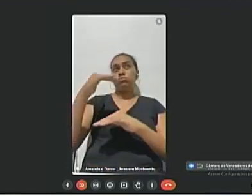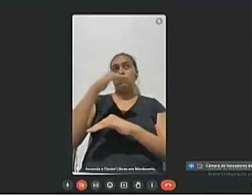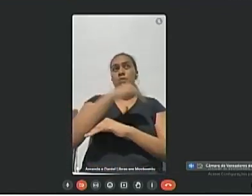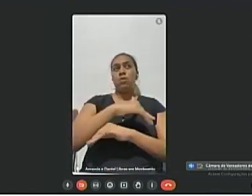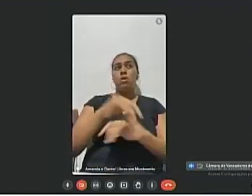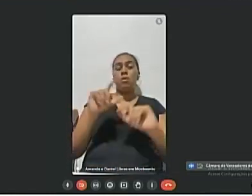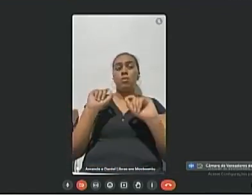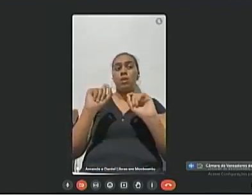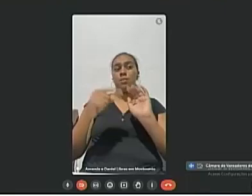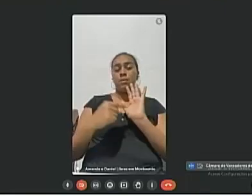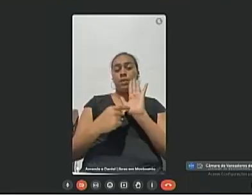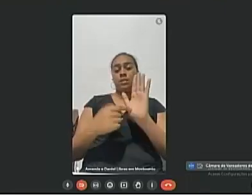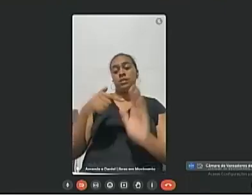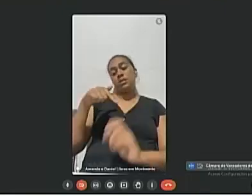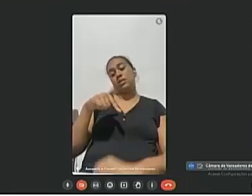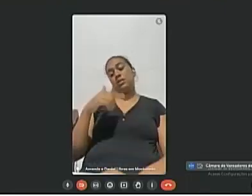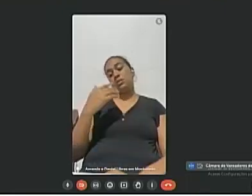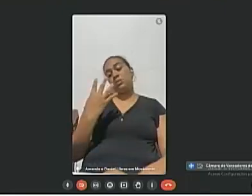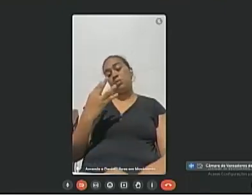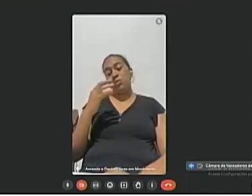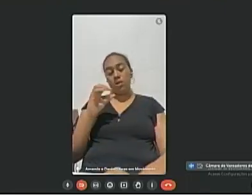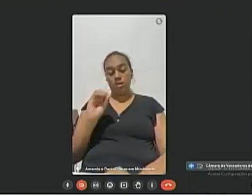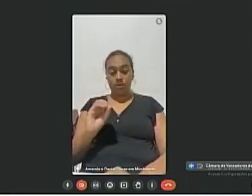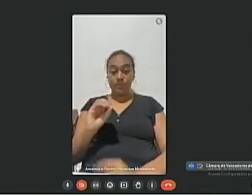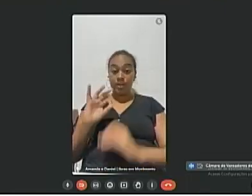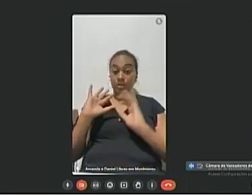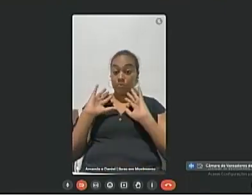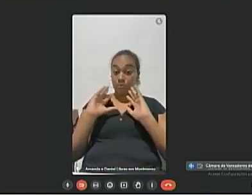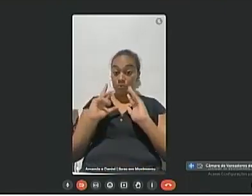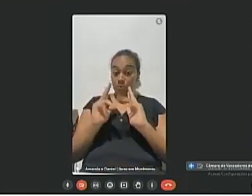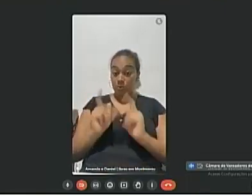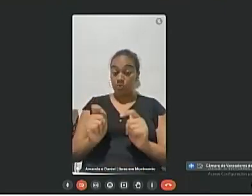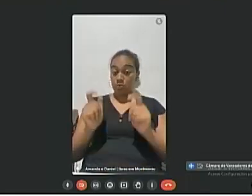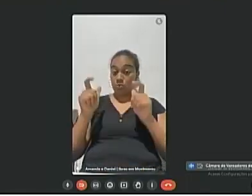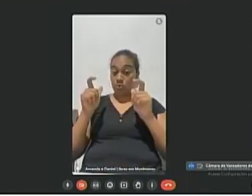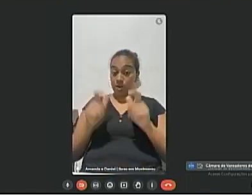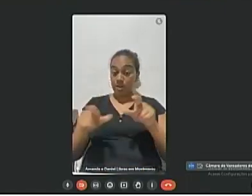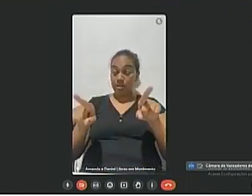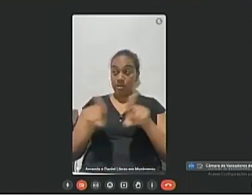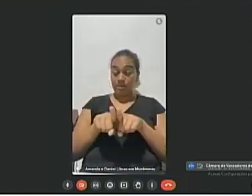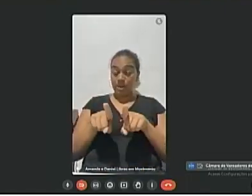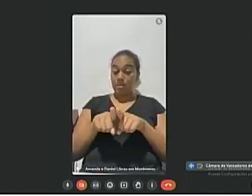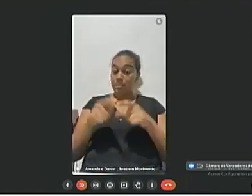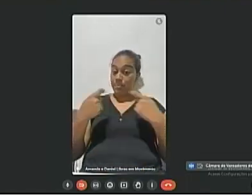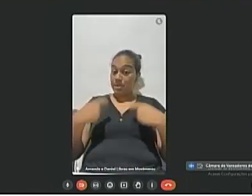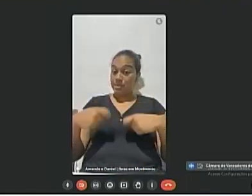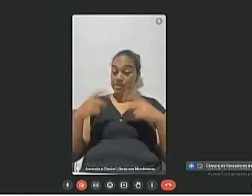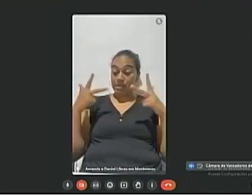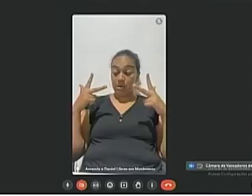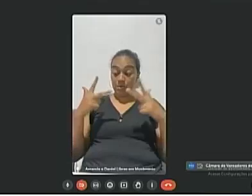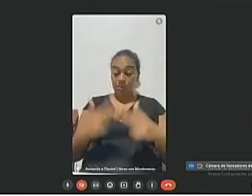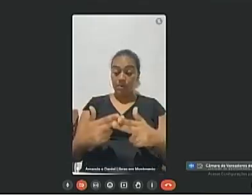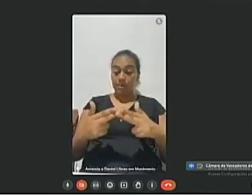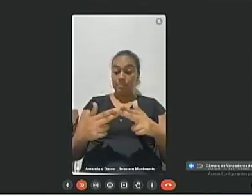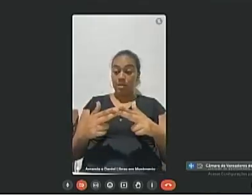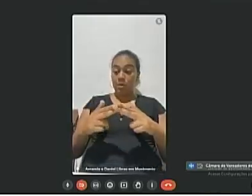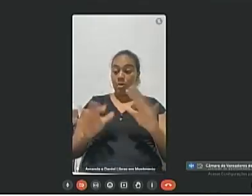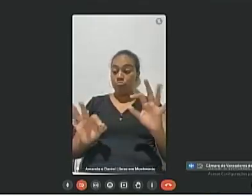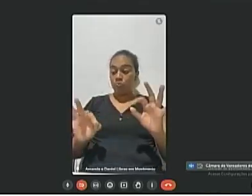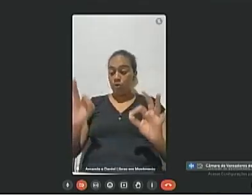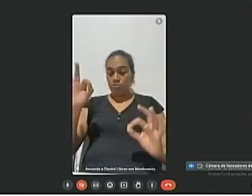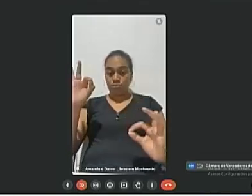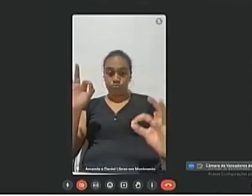nivelar na cota 740, toda a extensão da corredeira de Porto Vitória, de margem a margem, no